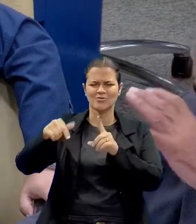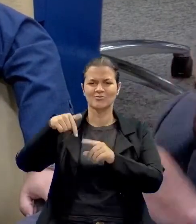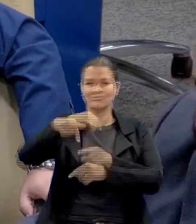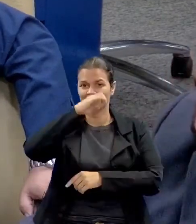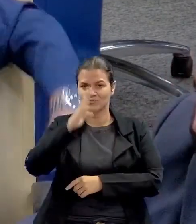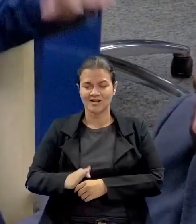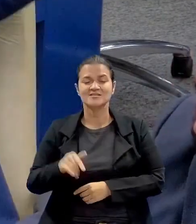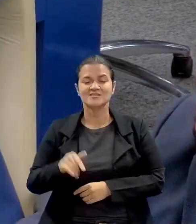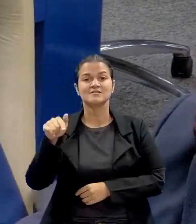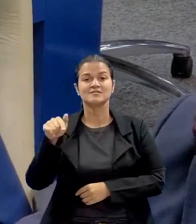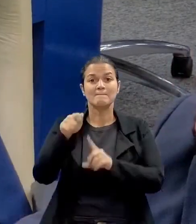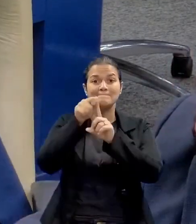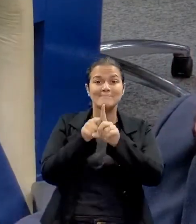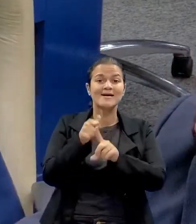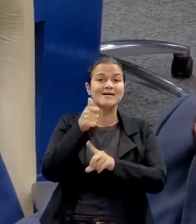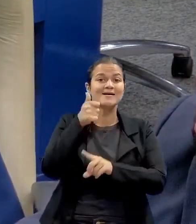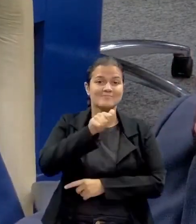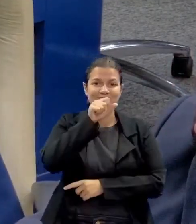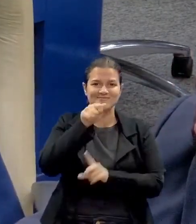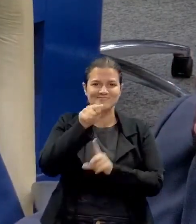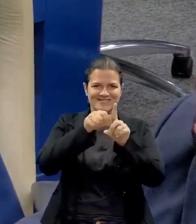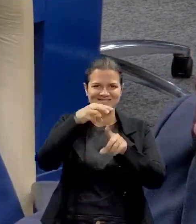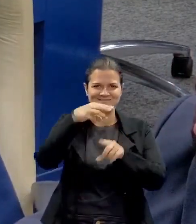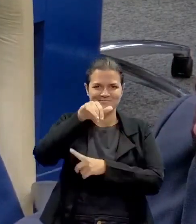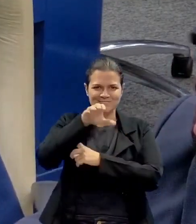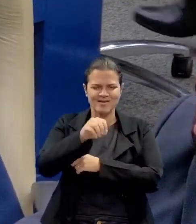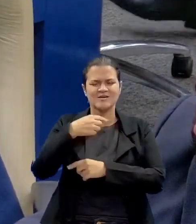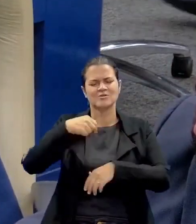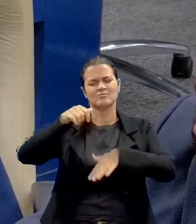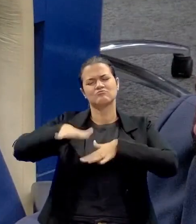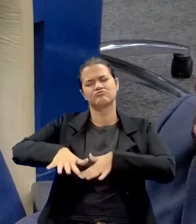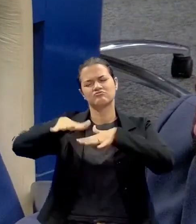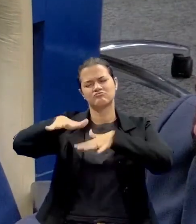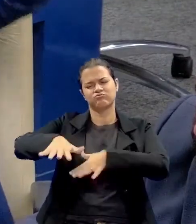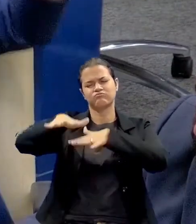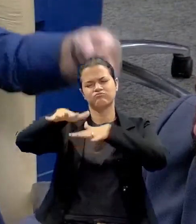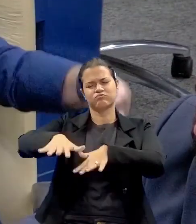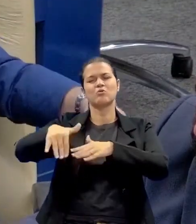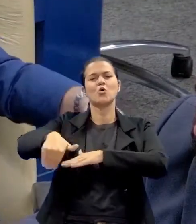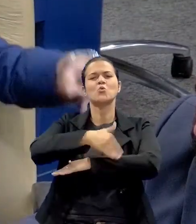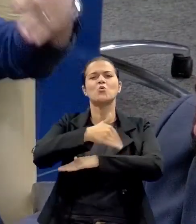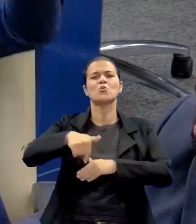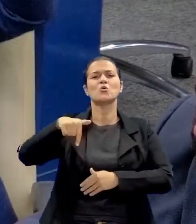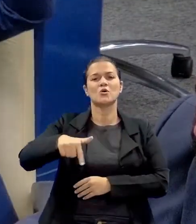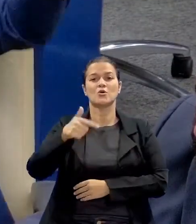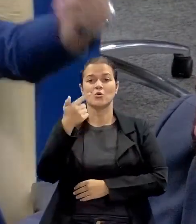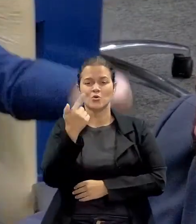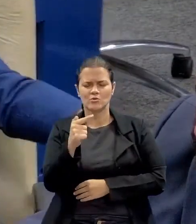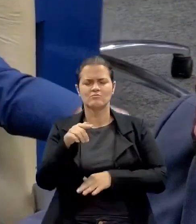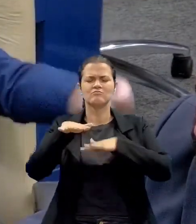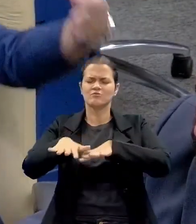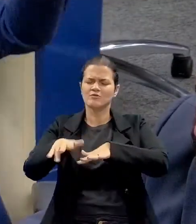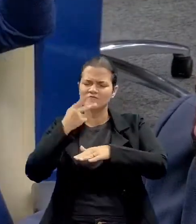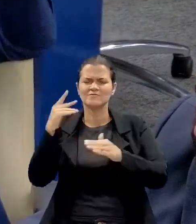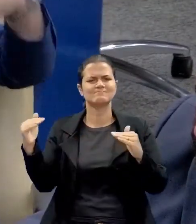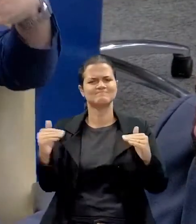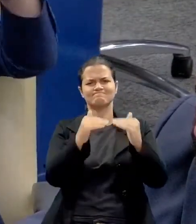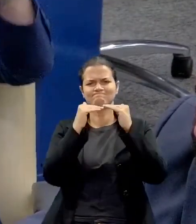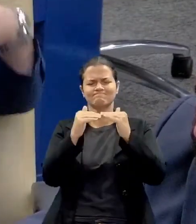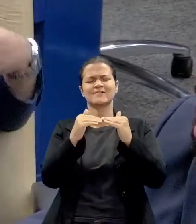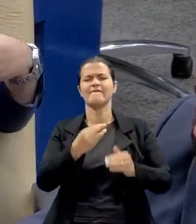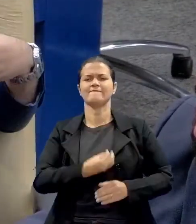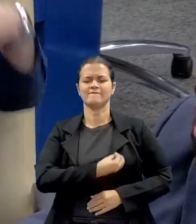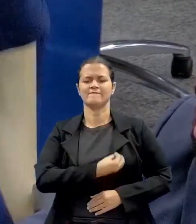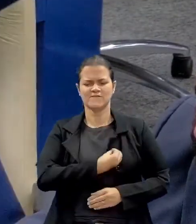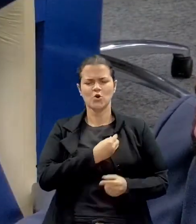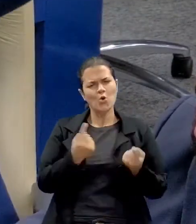mães, mês de maio, nós percorremos as principais ruas do centro de Goiânia, nos posicionando a favor da vida e contra